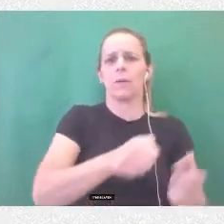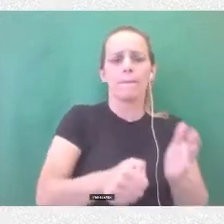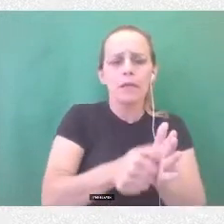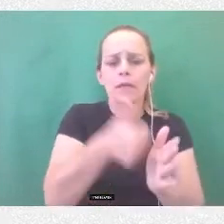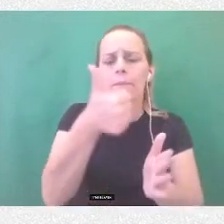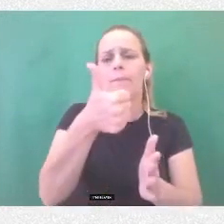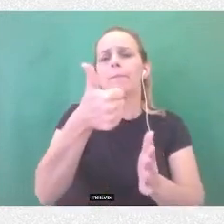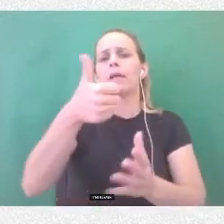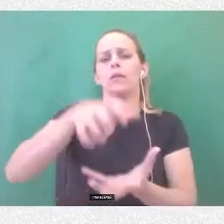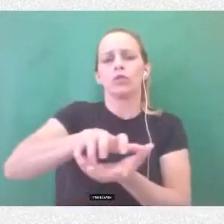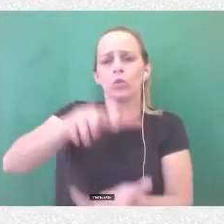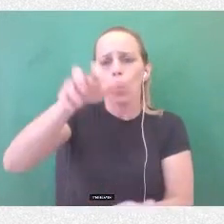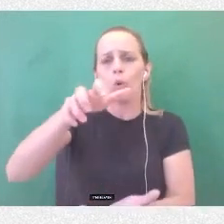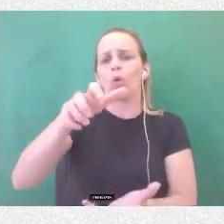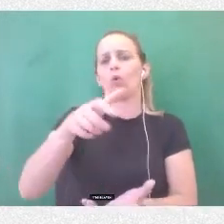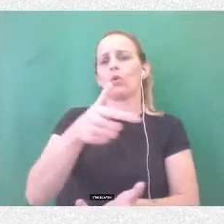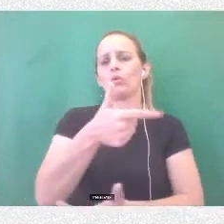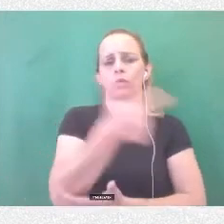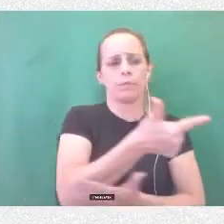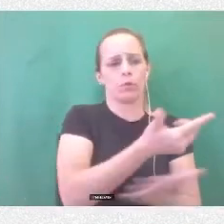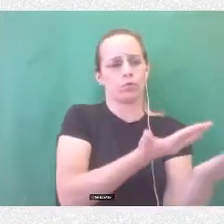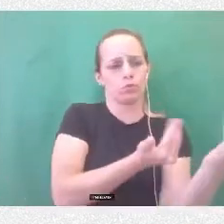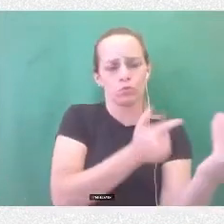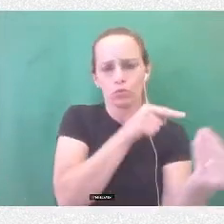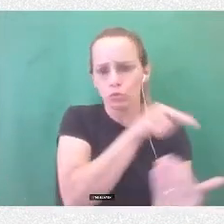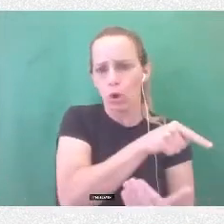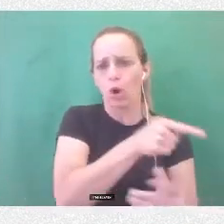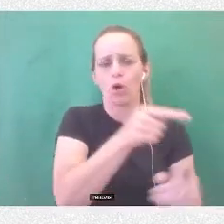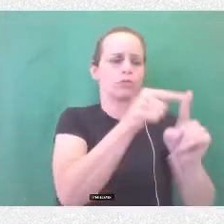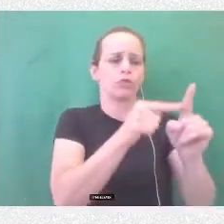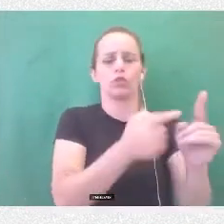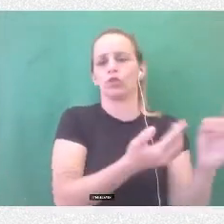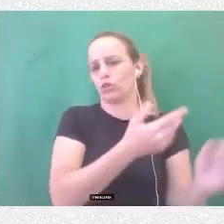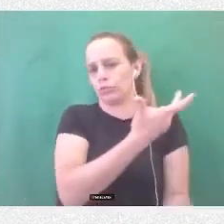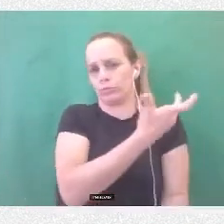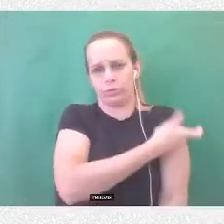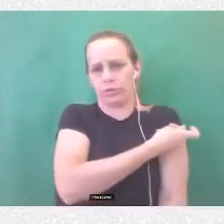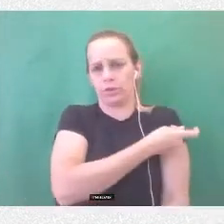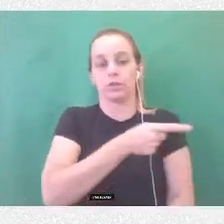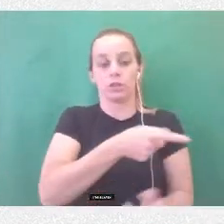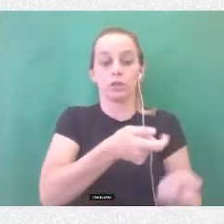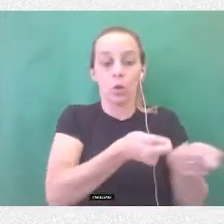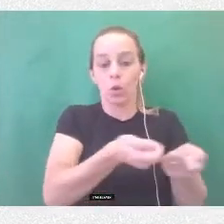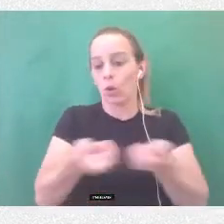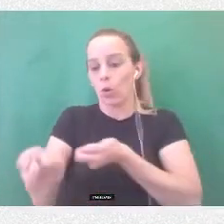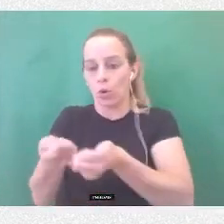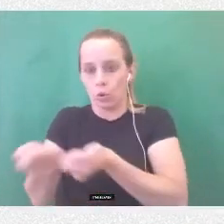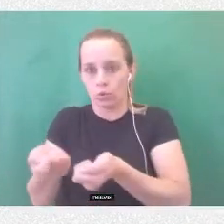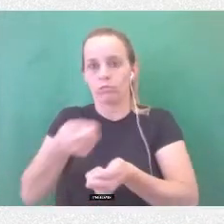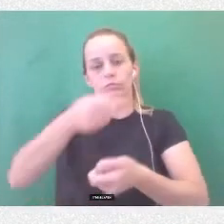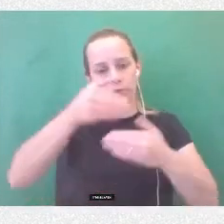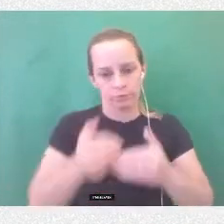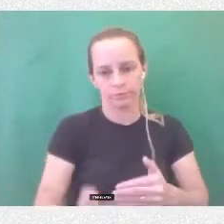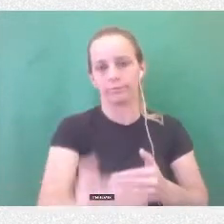tipo de vacina, depois dos adolescentes que receberam outro tipo de vacina. Então, isso vai estar sendo controlado ao longo do estudo.